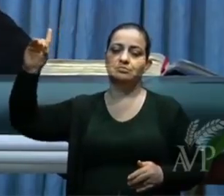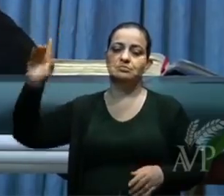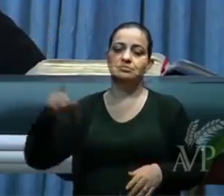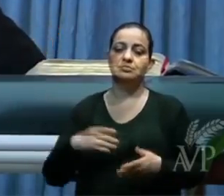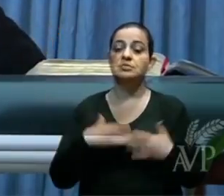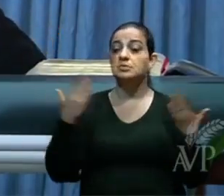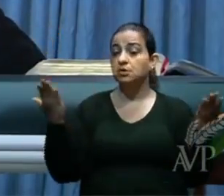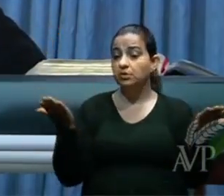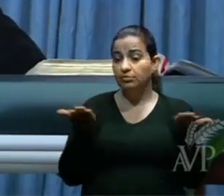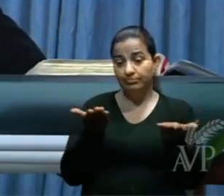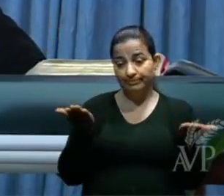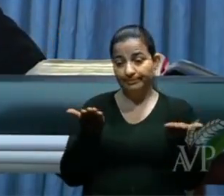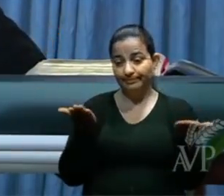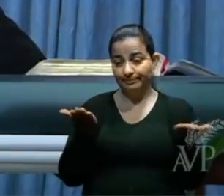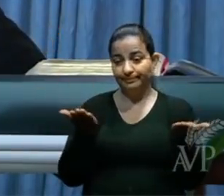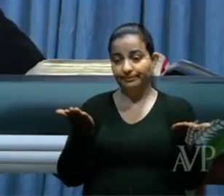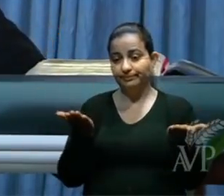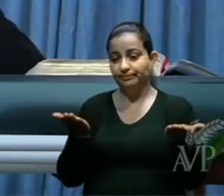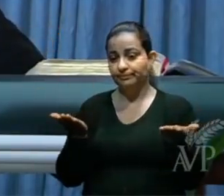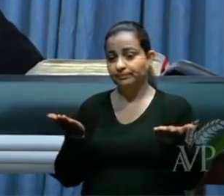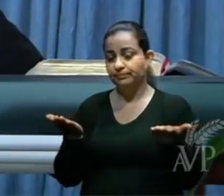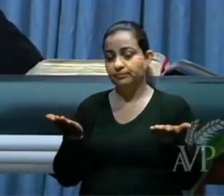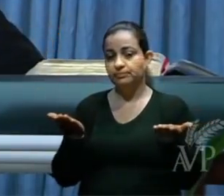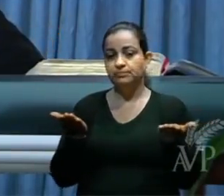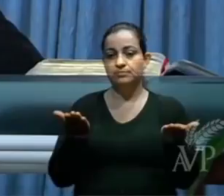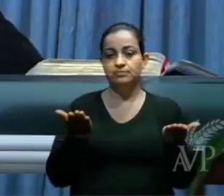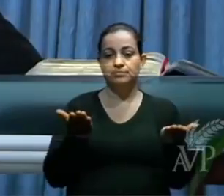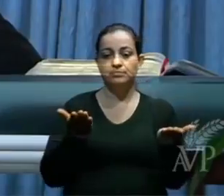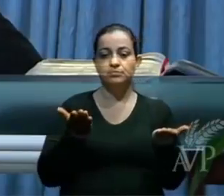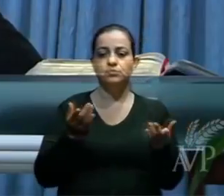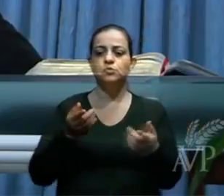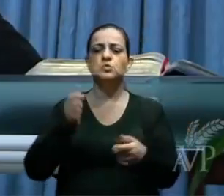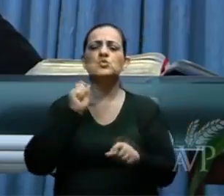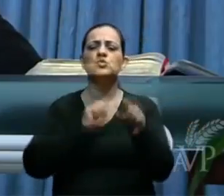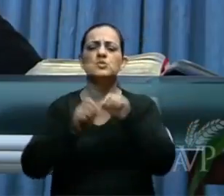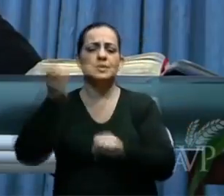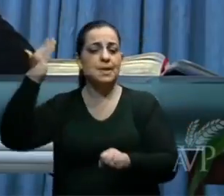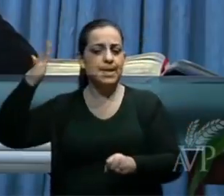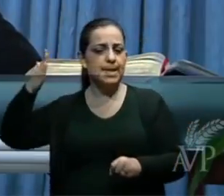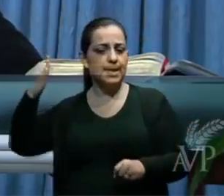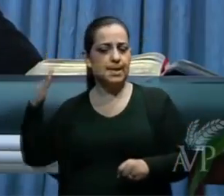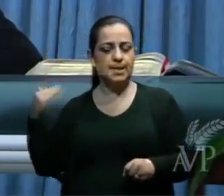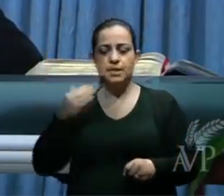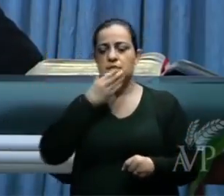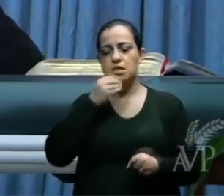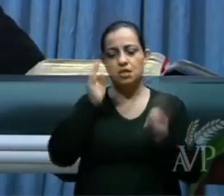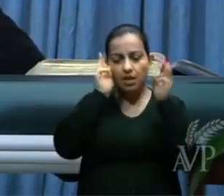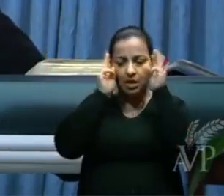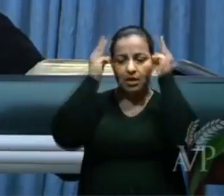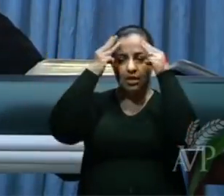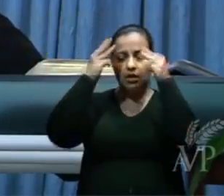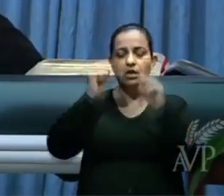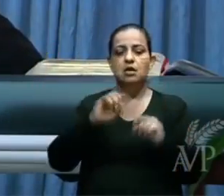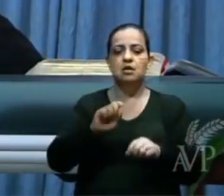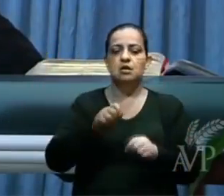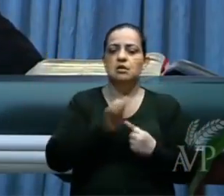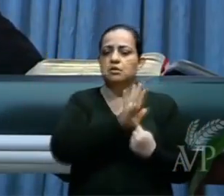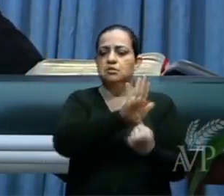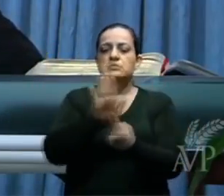agora aqueles sinais que moisés tinha ele indicou moisés